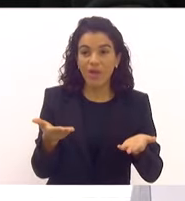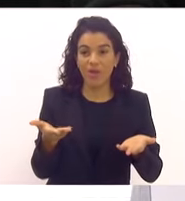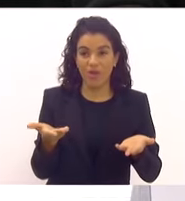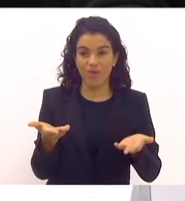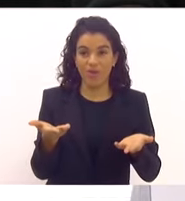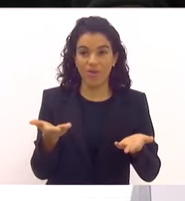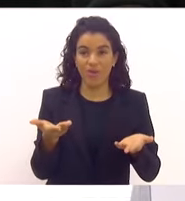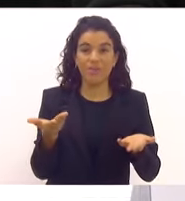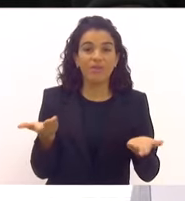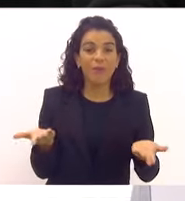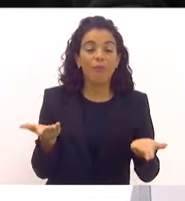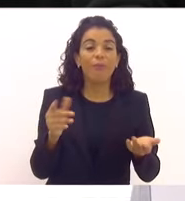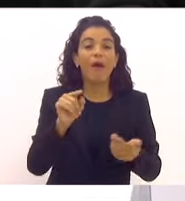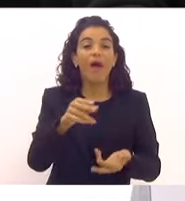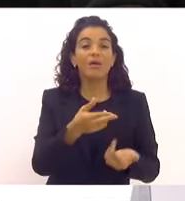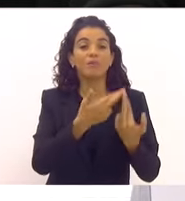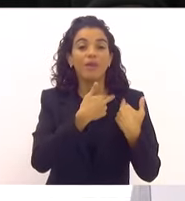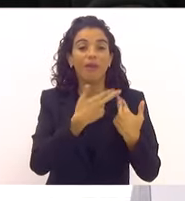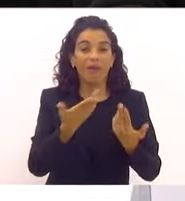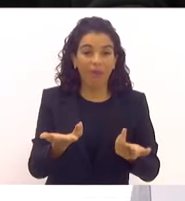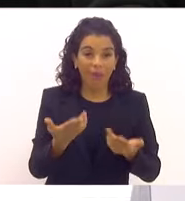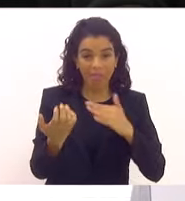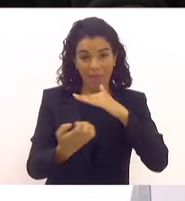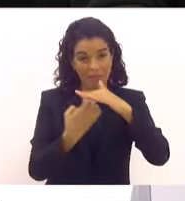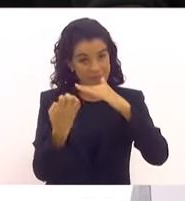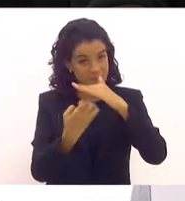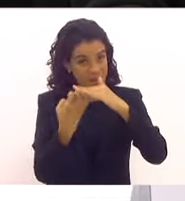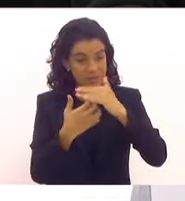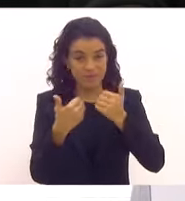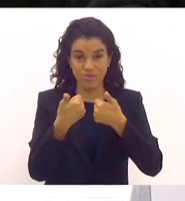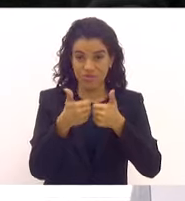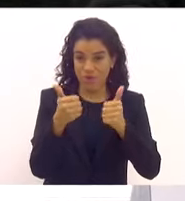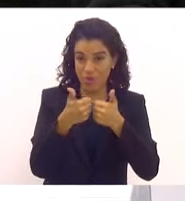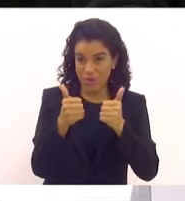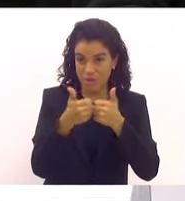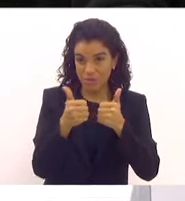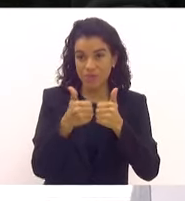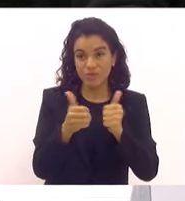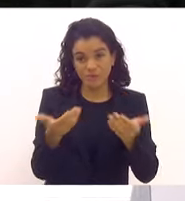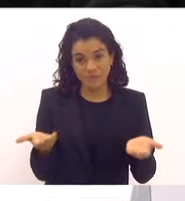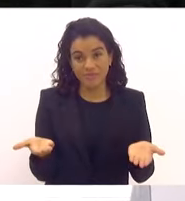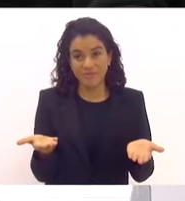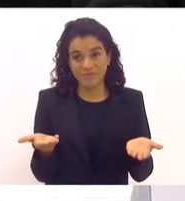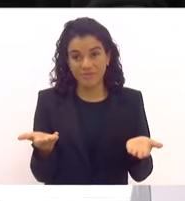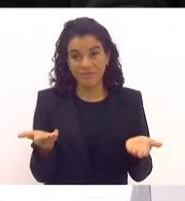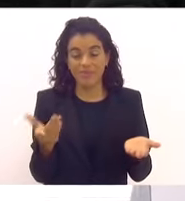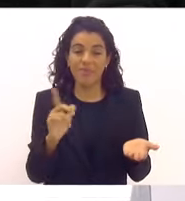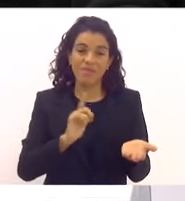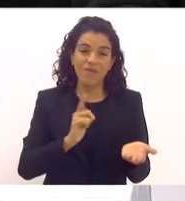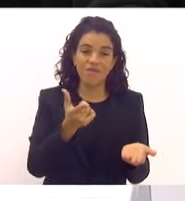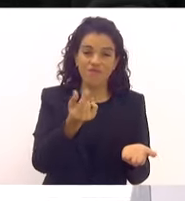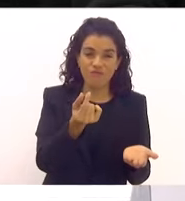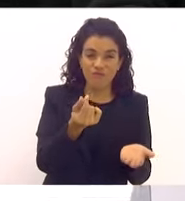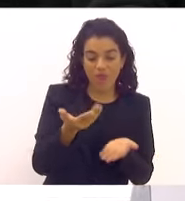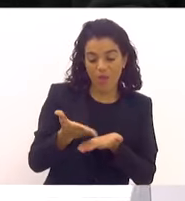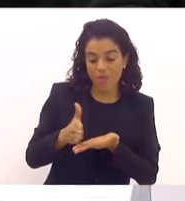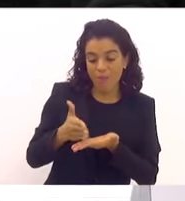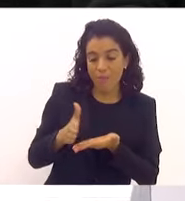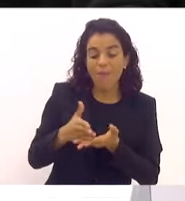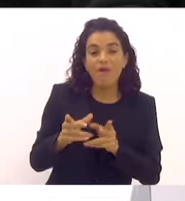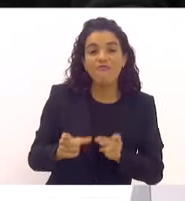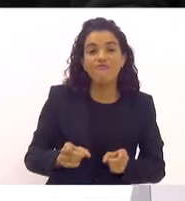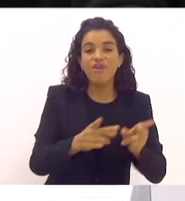ou do município, mas não é. É da empresa. É da empresa. Aí ela vende, né? Ele tem um valor residual. Vende para